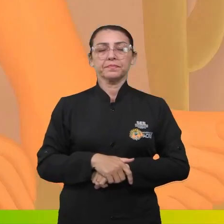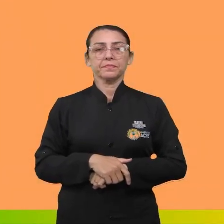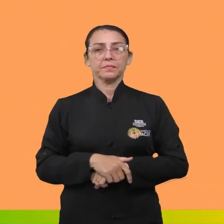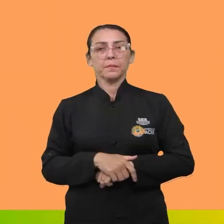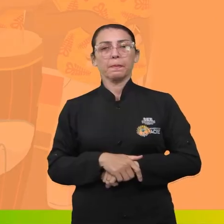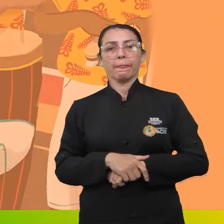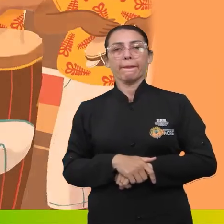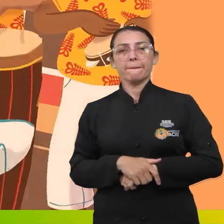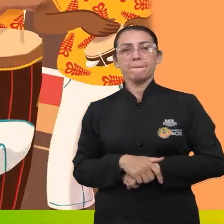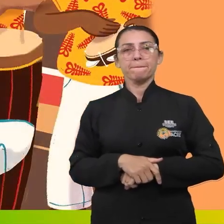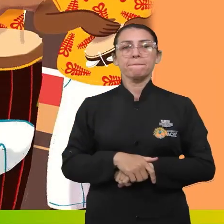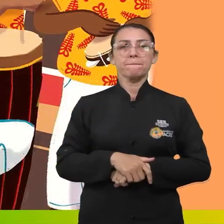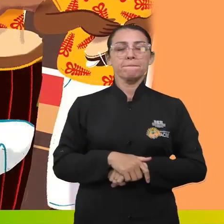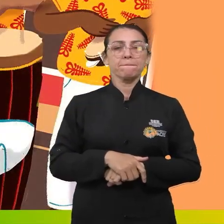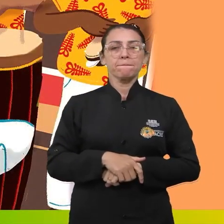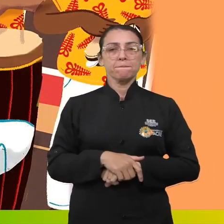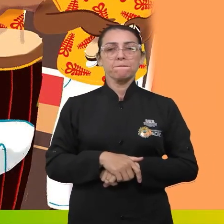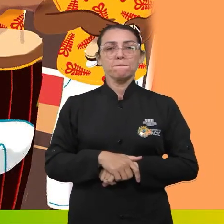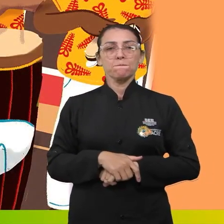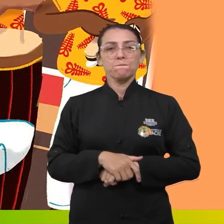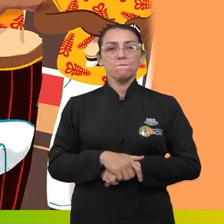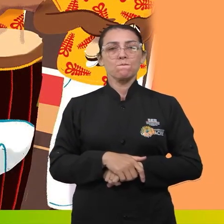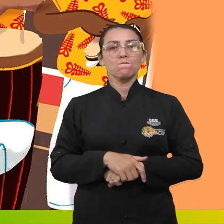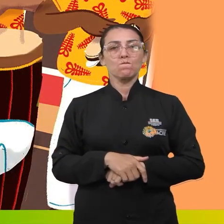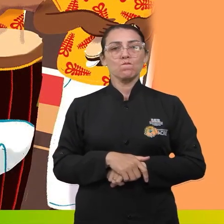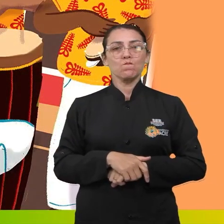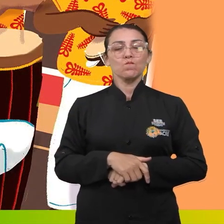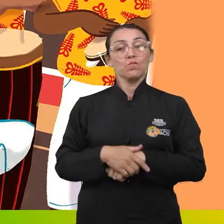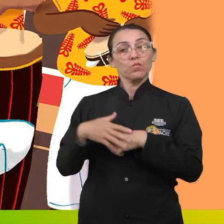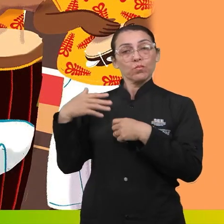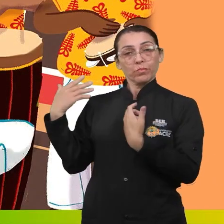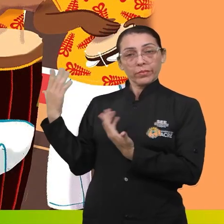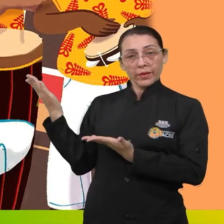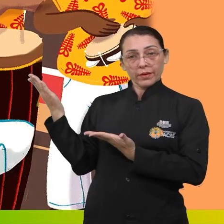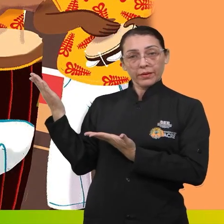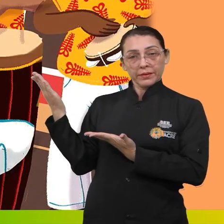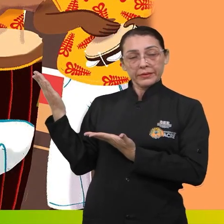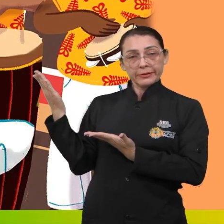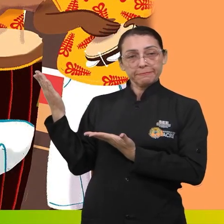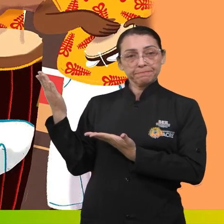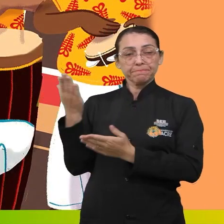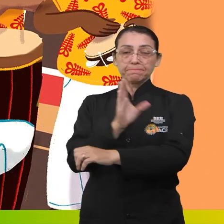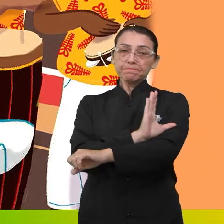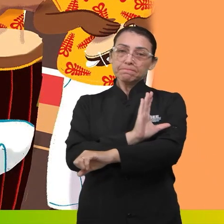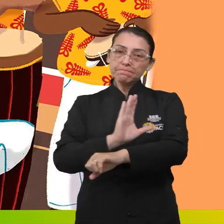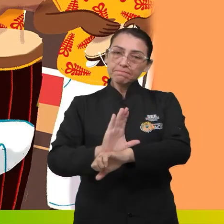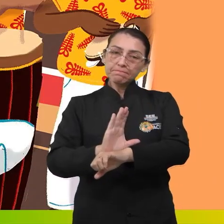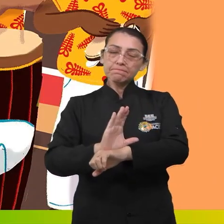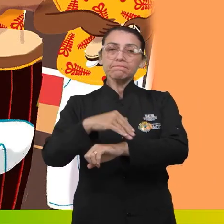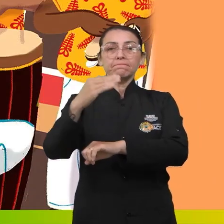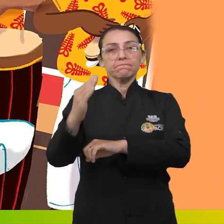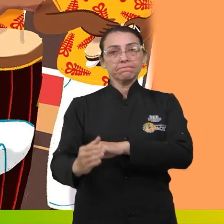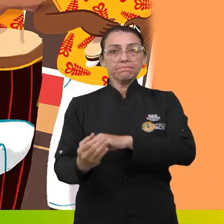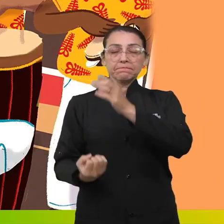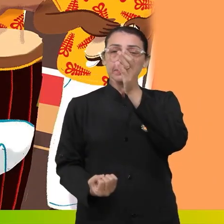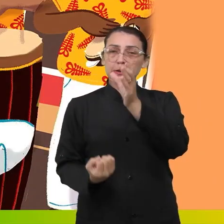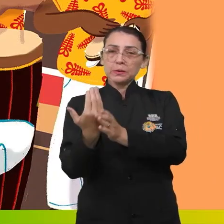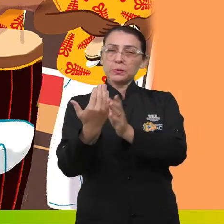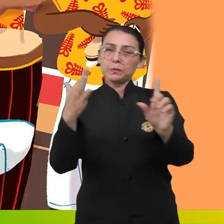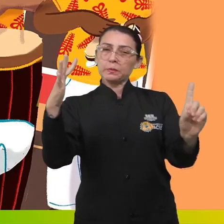vamos aqui para a próximo ponto. A cultura brasileira é uma fusão